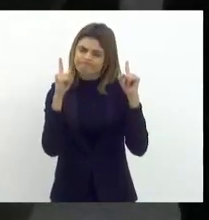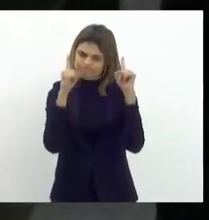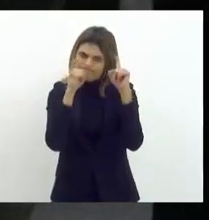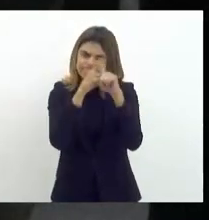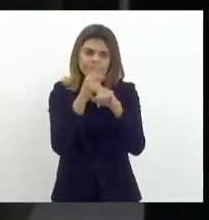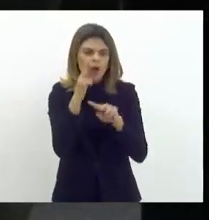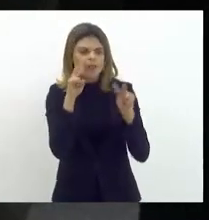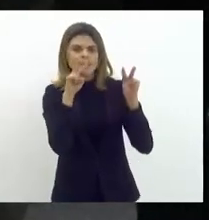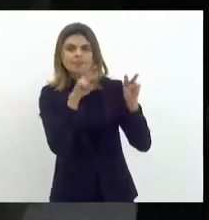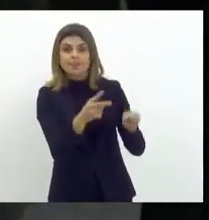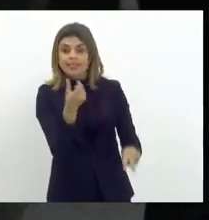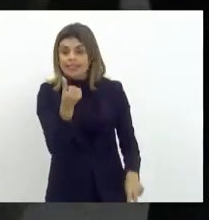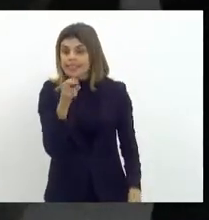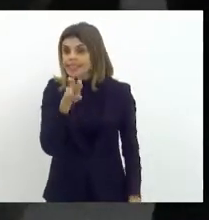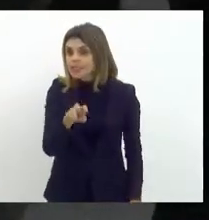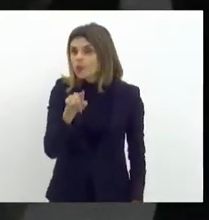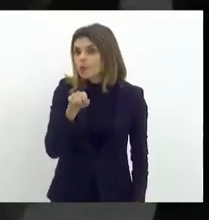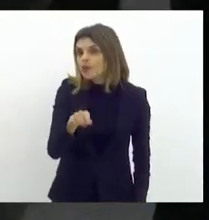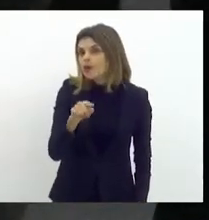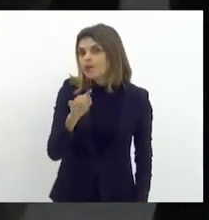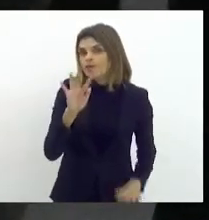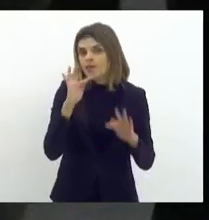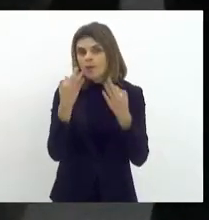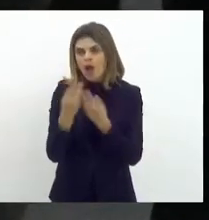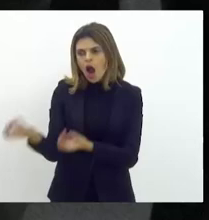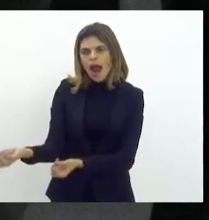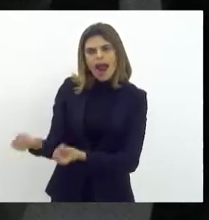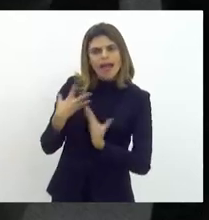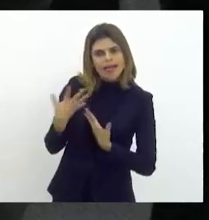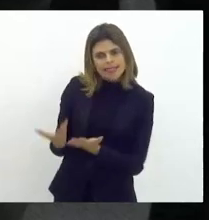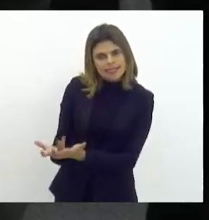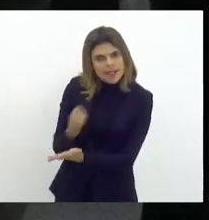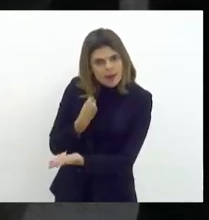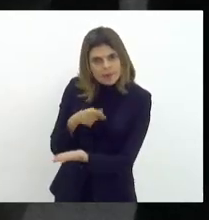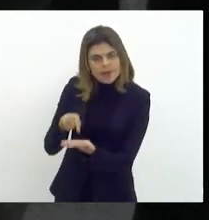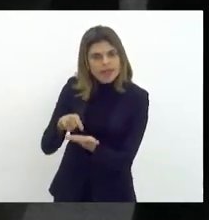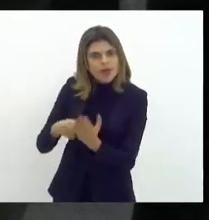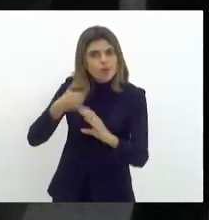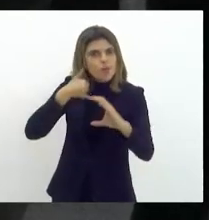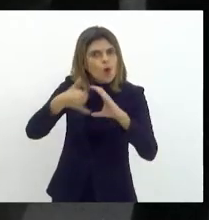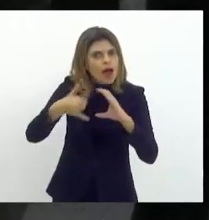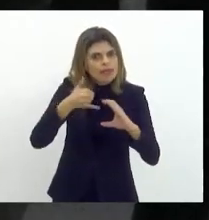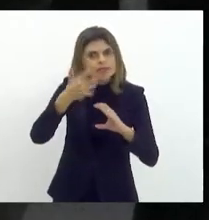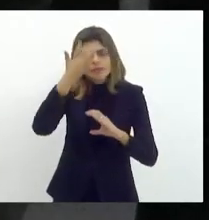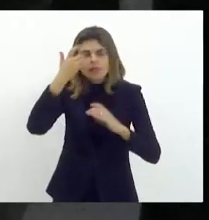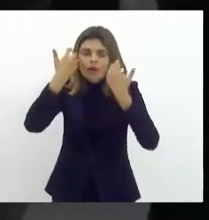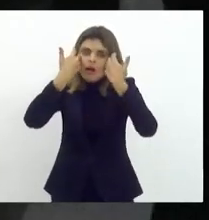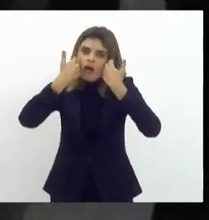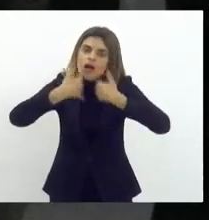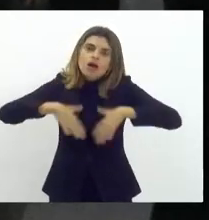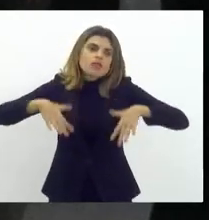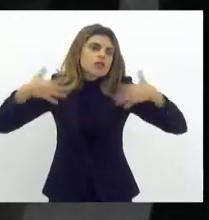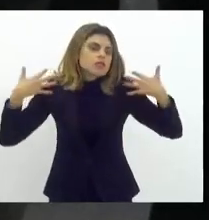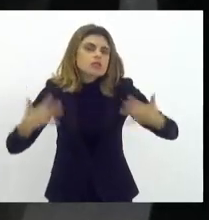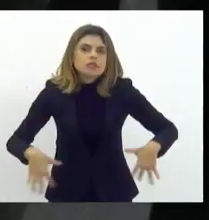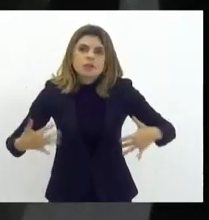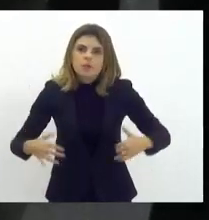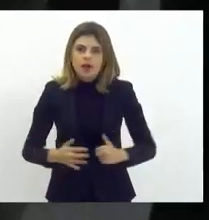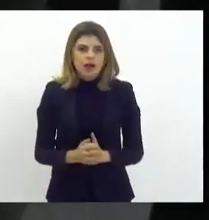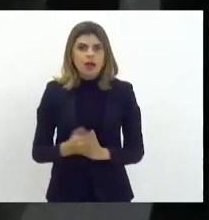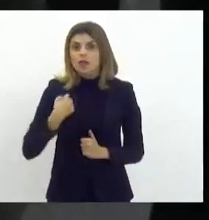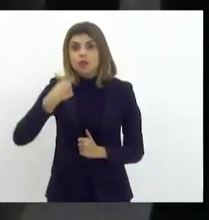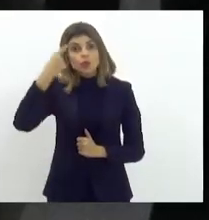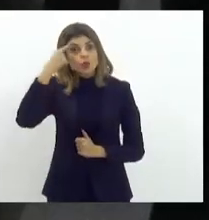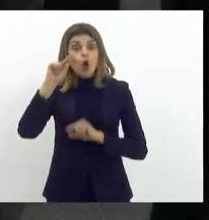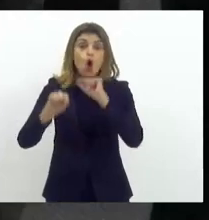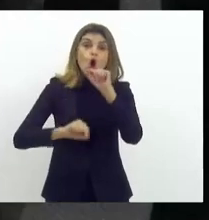a que a gente está vendo e eu recebo no meu WhatsApp senhora Presidente pessoas desesperadas sem saber